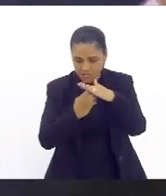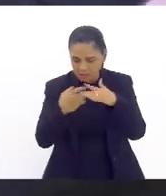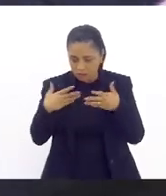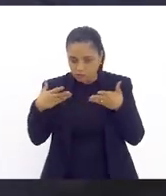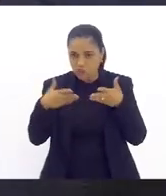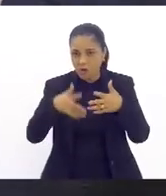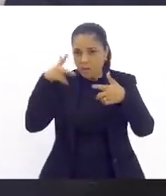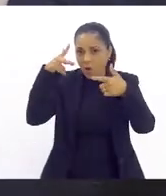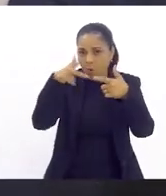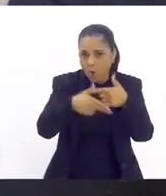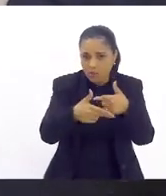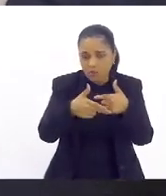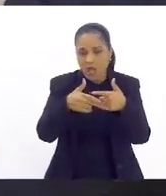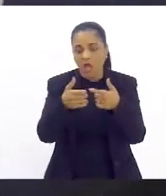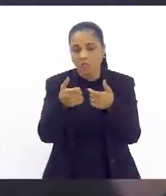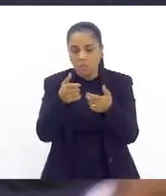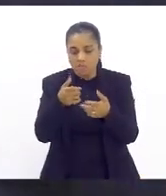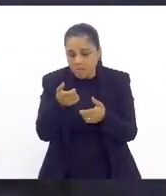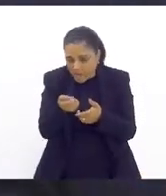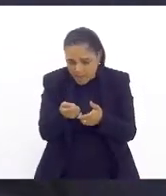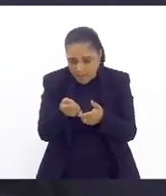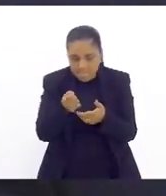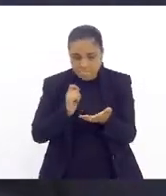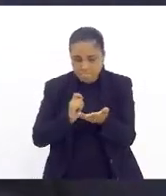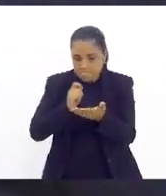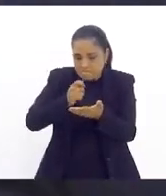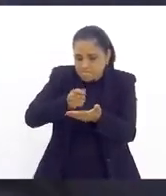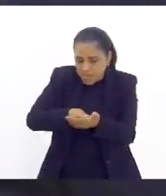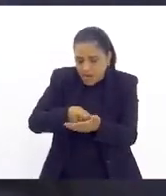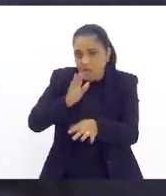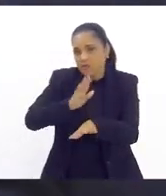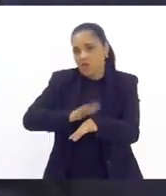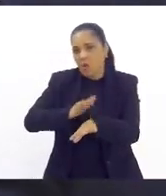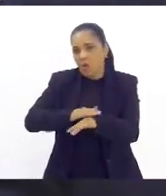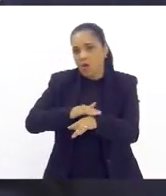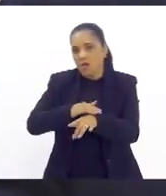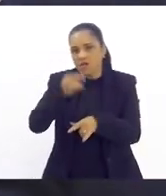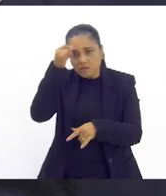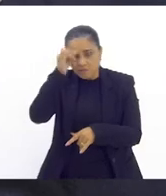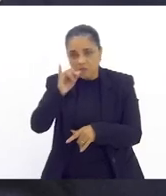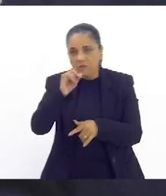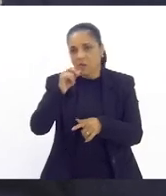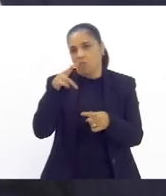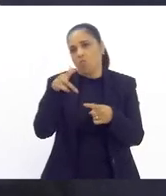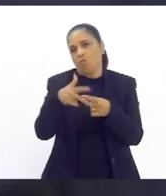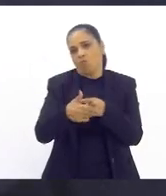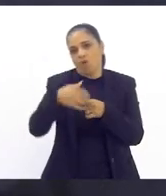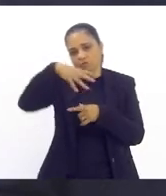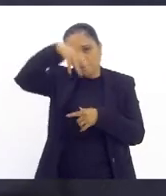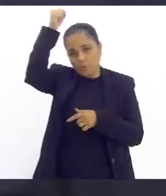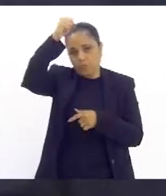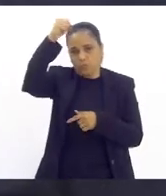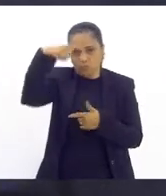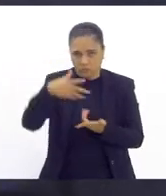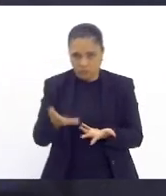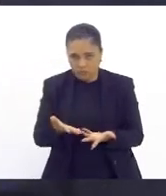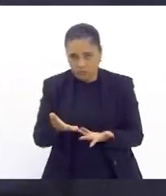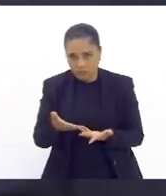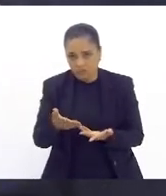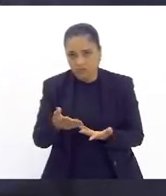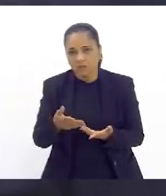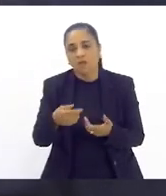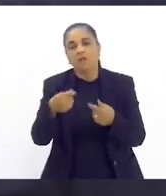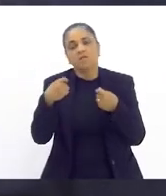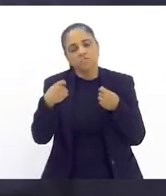corte ele tem que ter uma máquina ligado no sistema de vocês que possibilite o contribuinte paga na hora e evitar o corte isso não acontece com vocês acho que seria